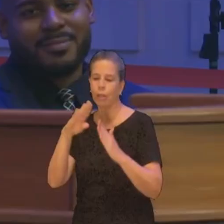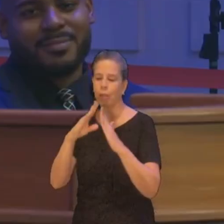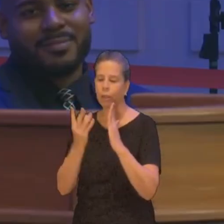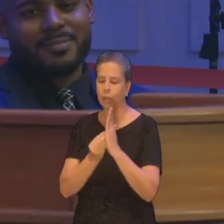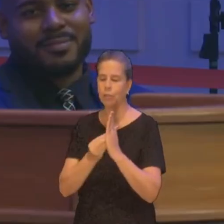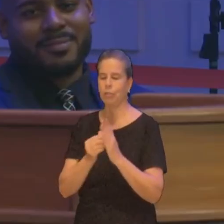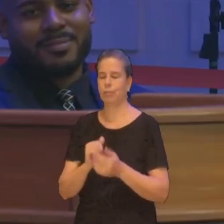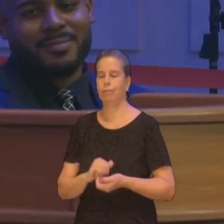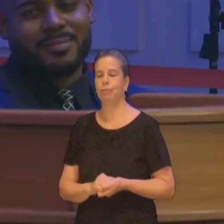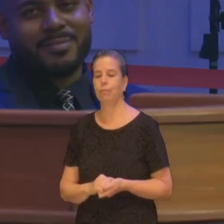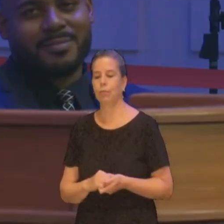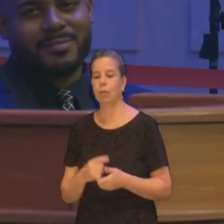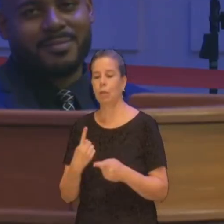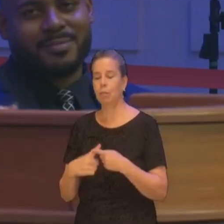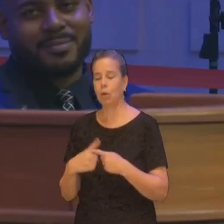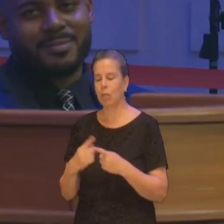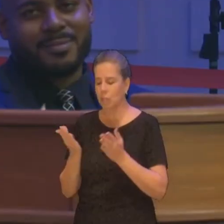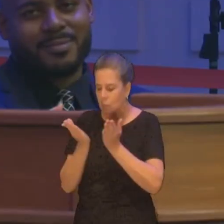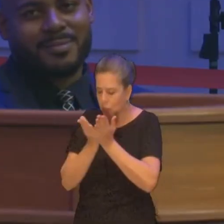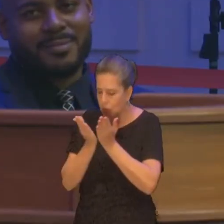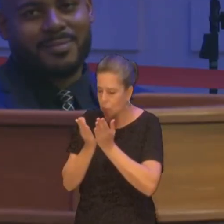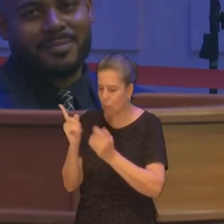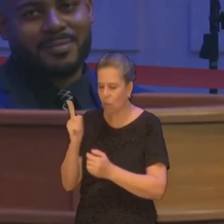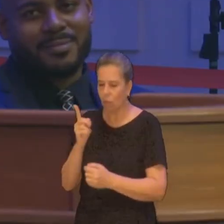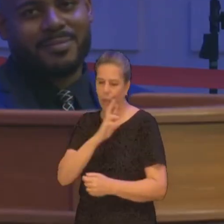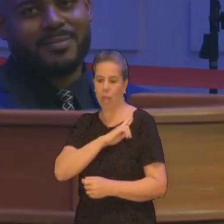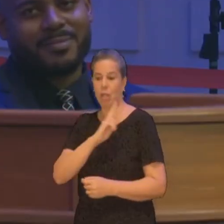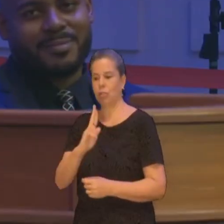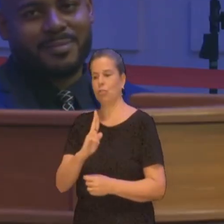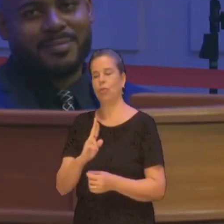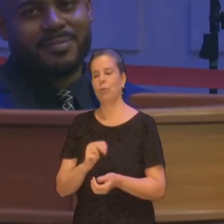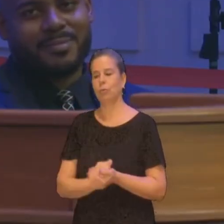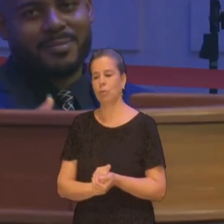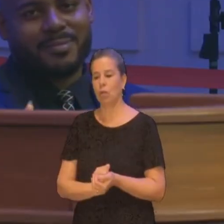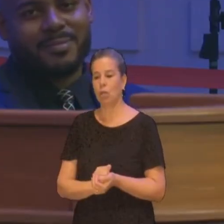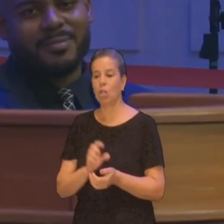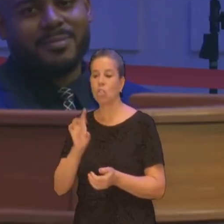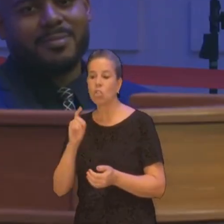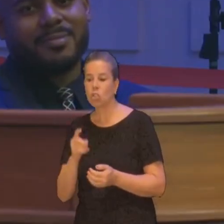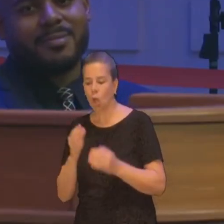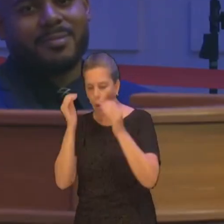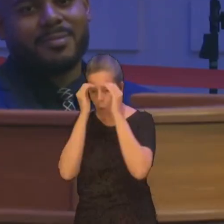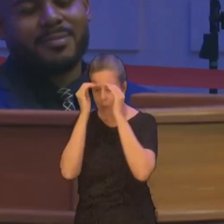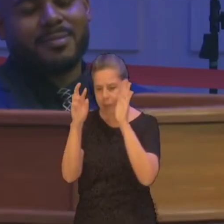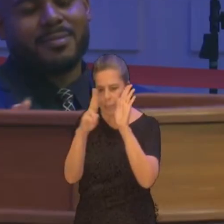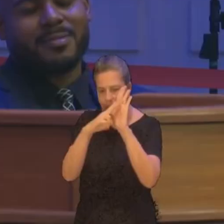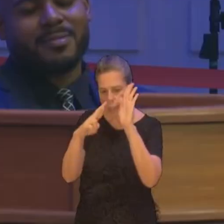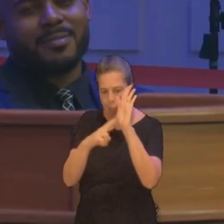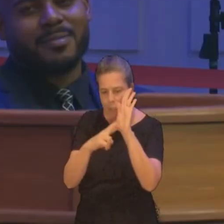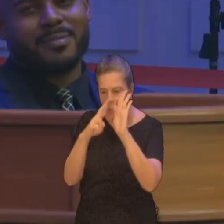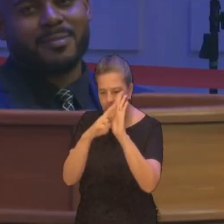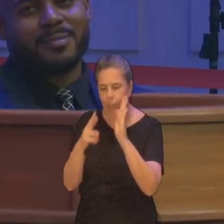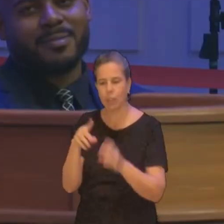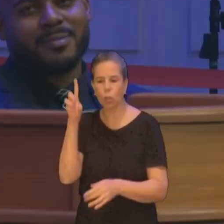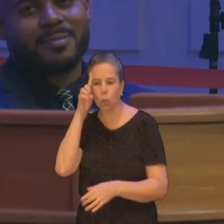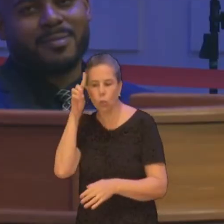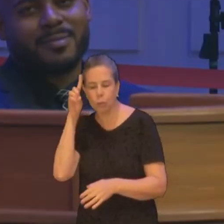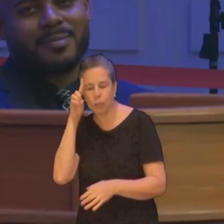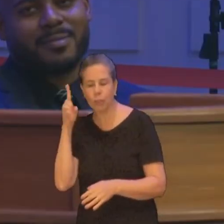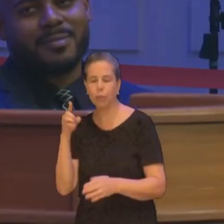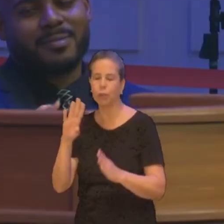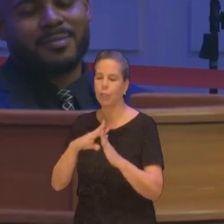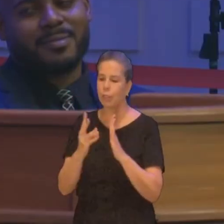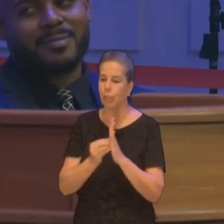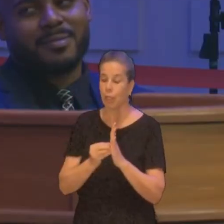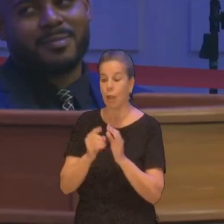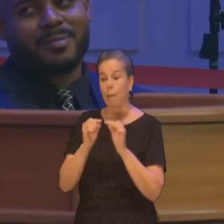Porque ser cristão não é ser religioso. Não é seguir uma religiosidade, não é vir aqui todo domingo. Ser